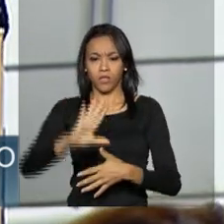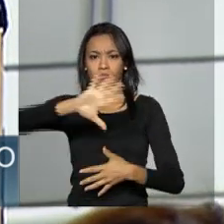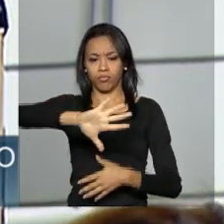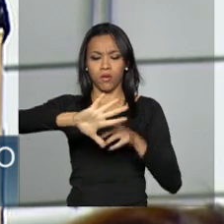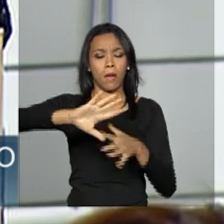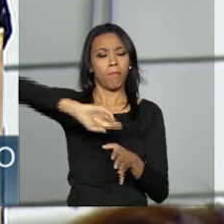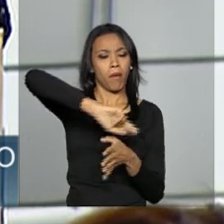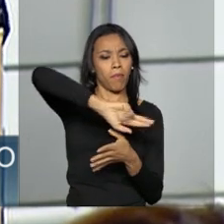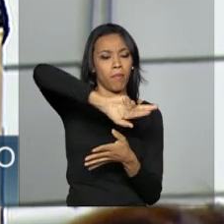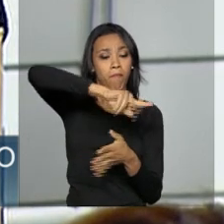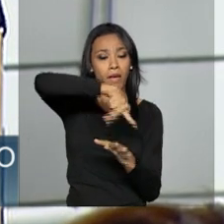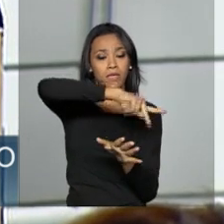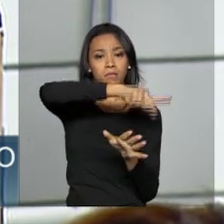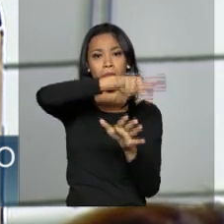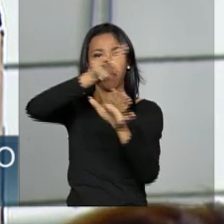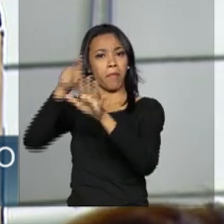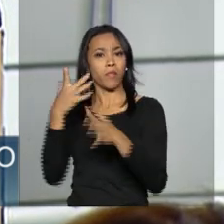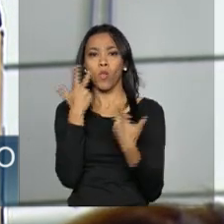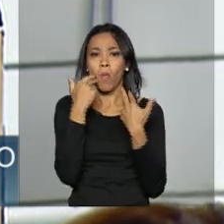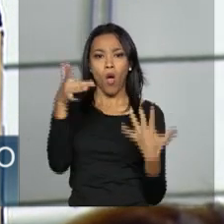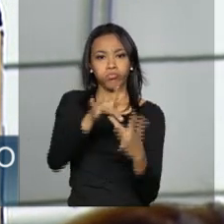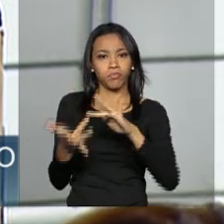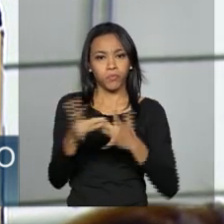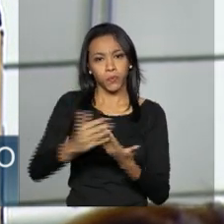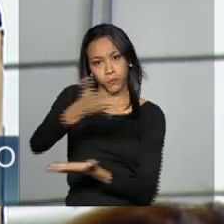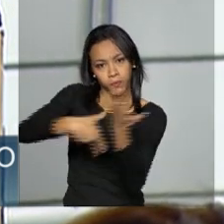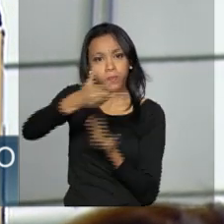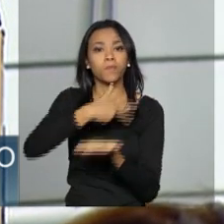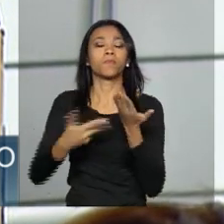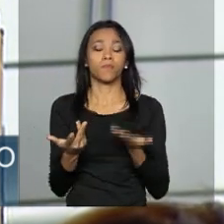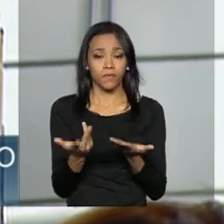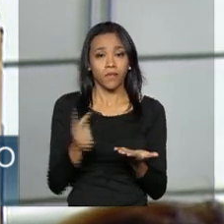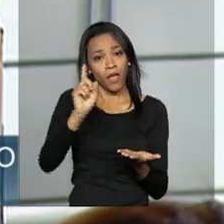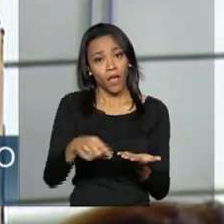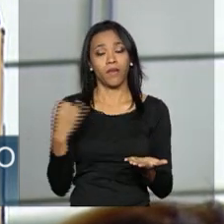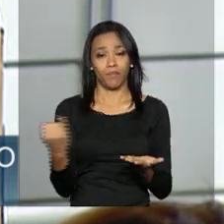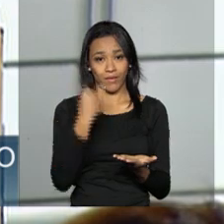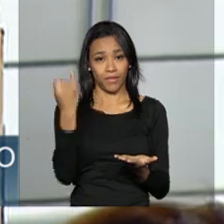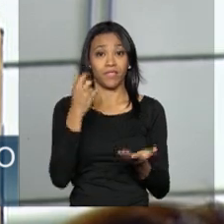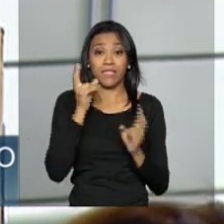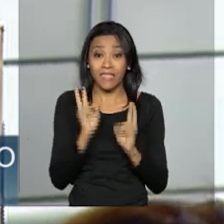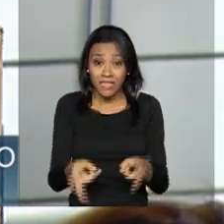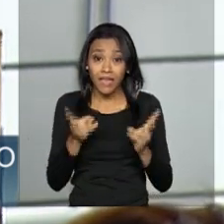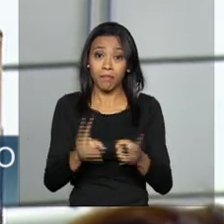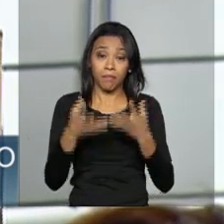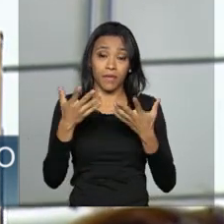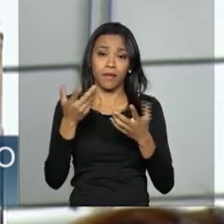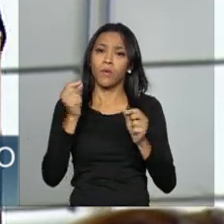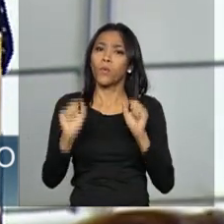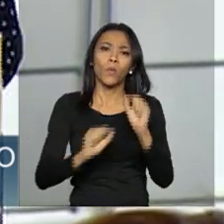descuidar da defesa de nossa soberania, motivo pelo qual é necessário investir sempre e mais